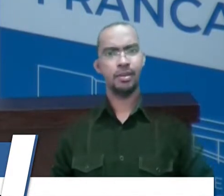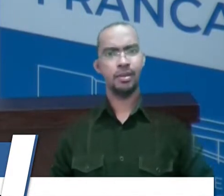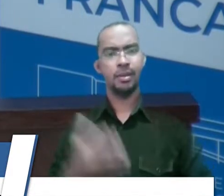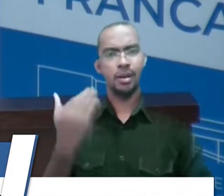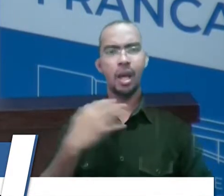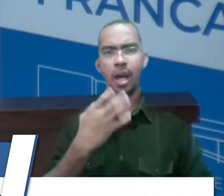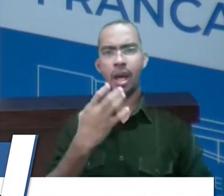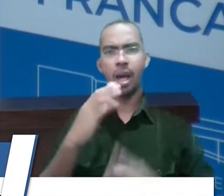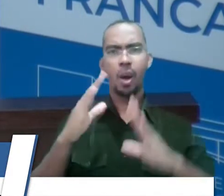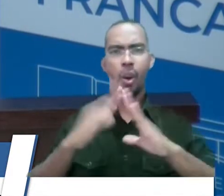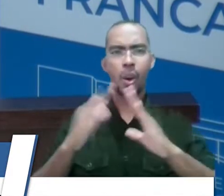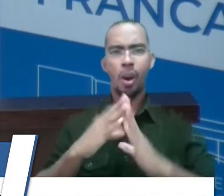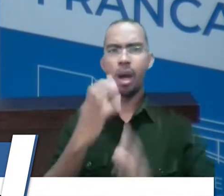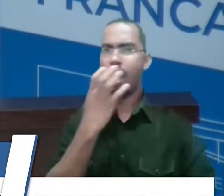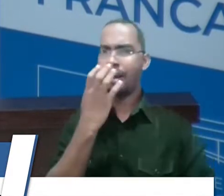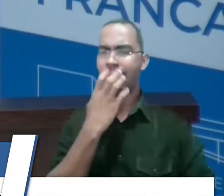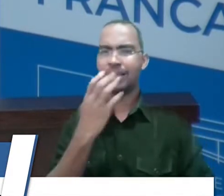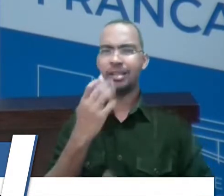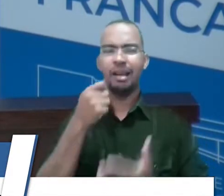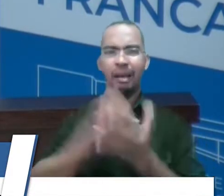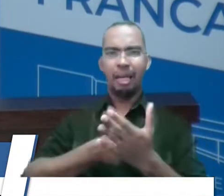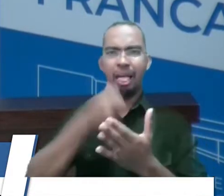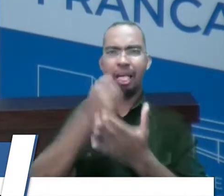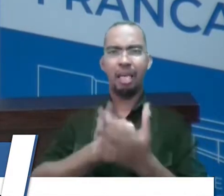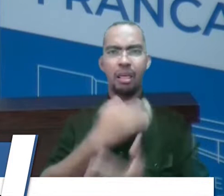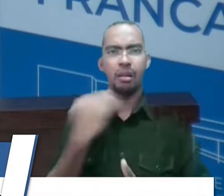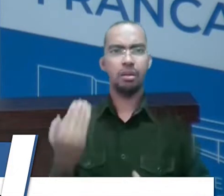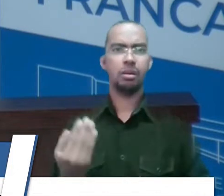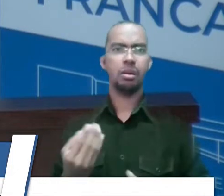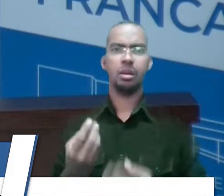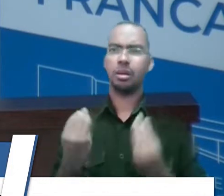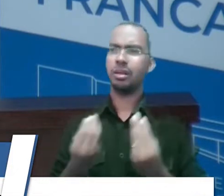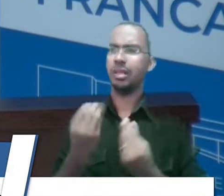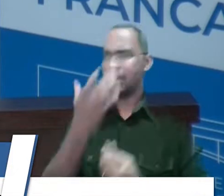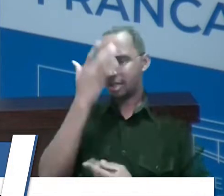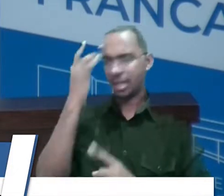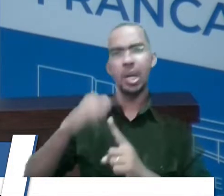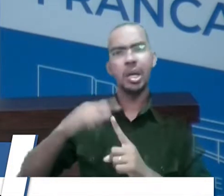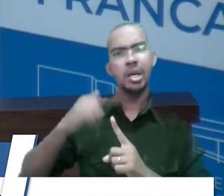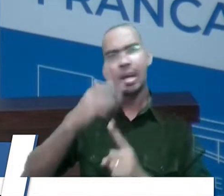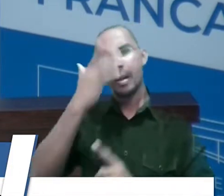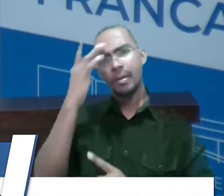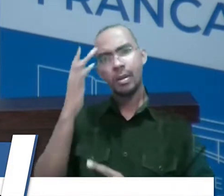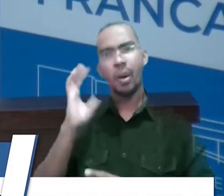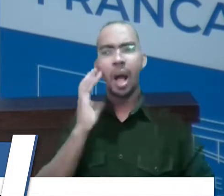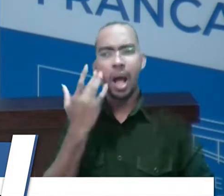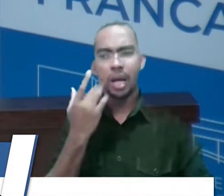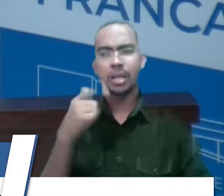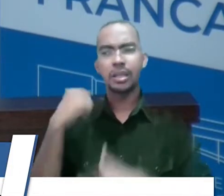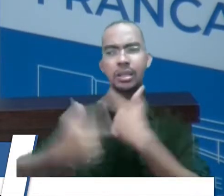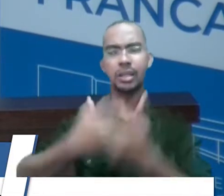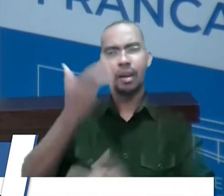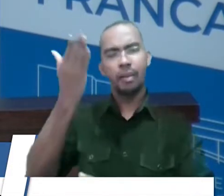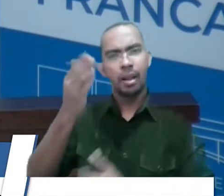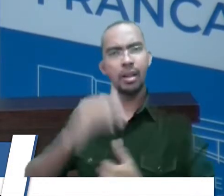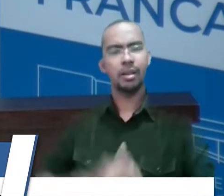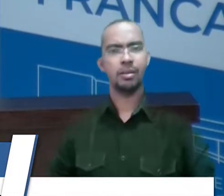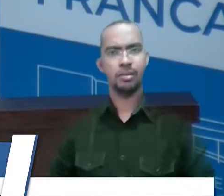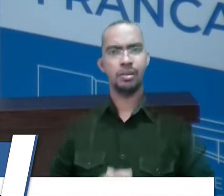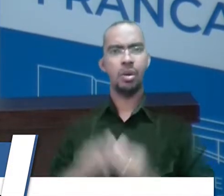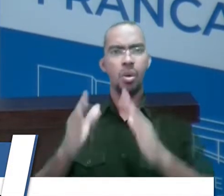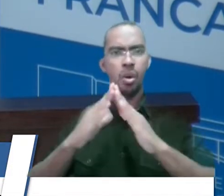Municipal judia, mata os animais? Ou que tipo de pessoas que vocês acham que trabalham lá no canil? É um bando de